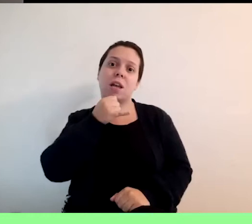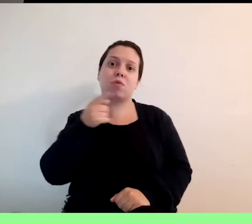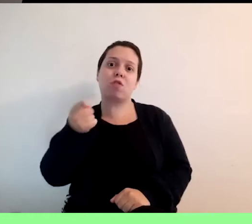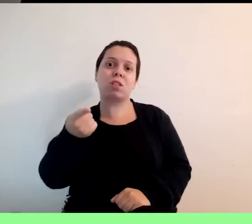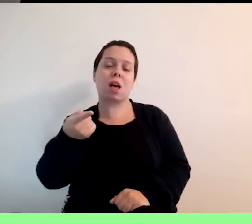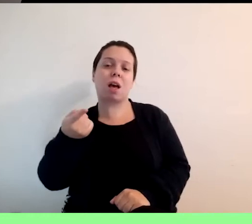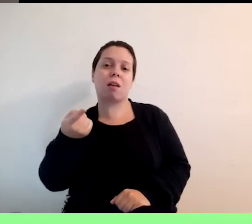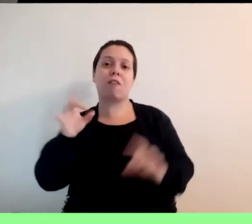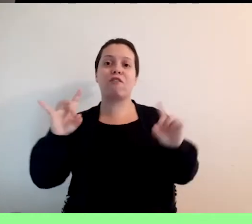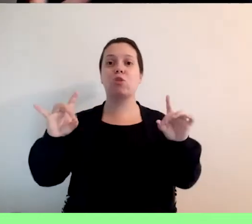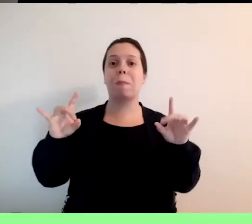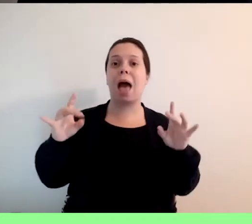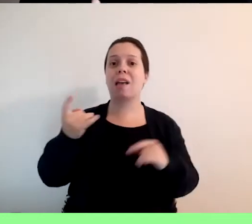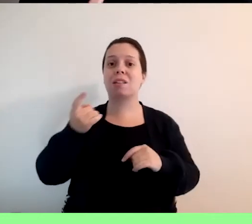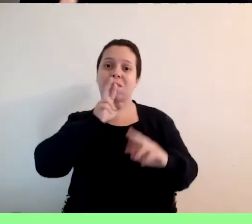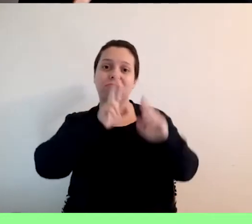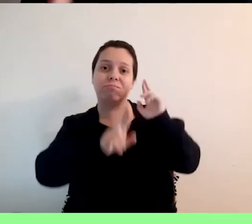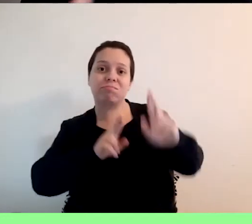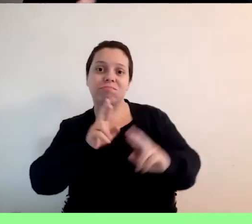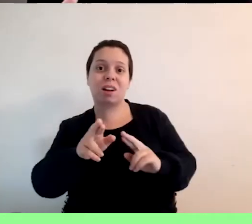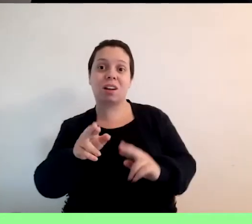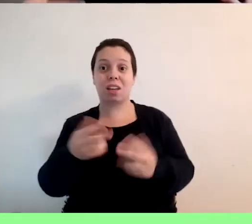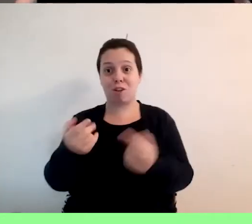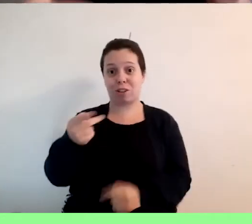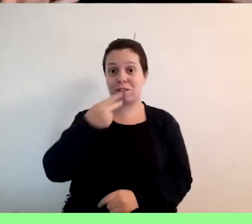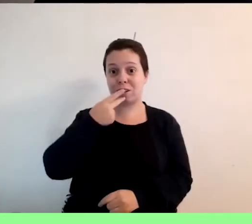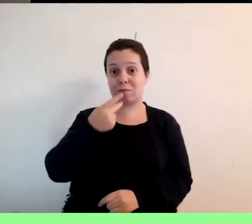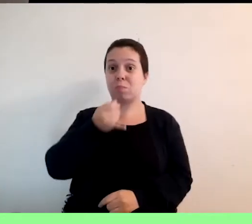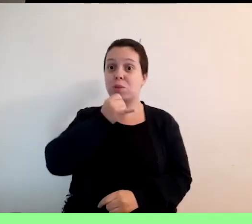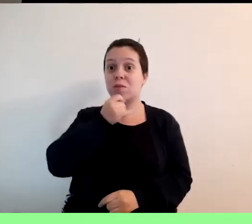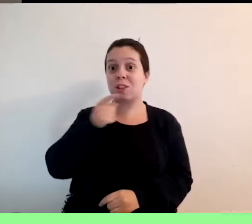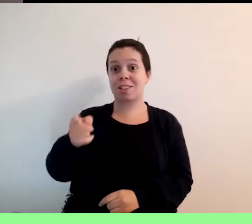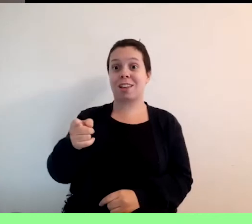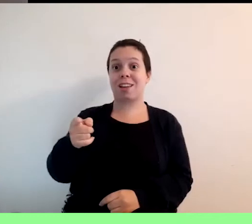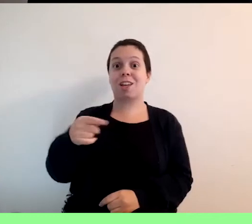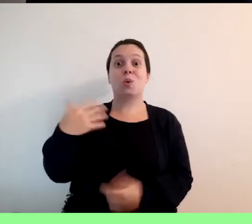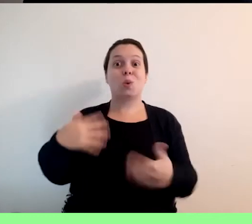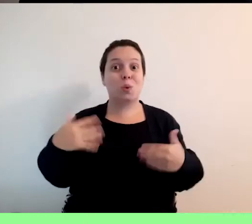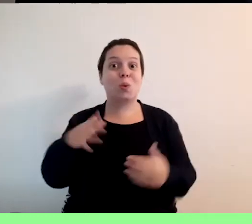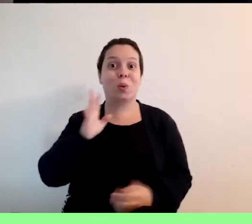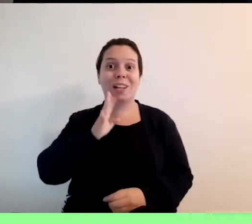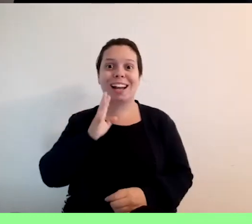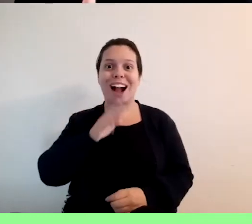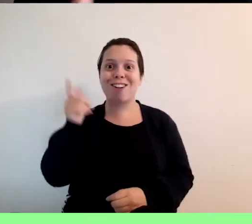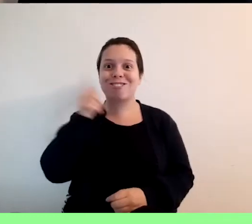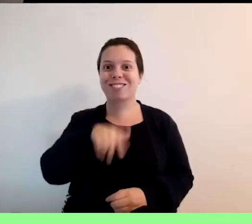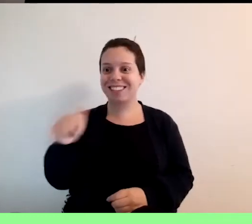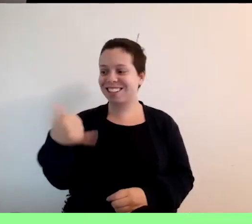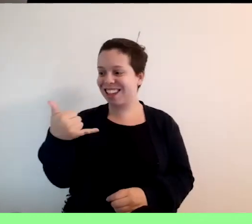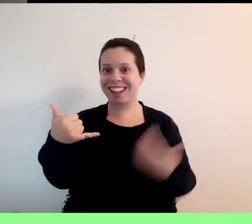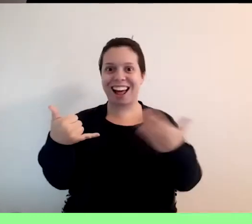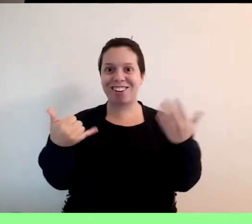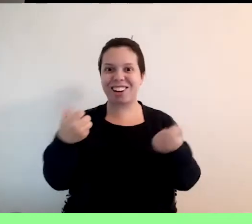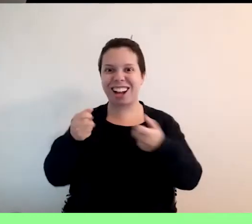está trazendo, você está dizendo que aí funcionou legal, você resolveu se aventurar no uso de celulares, porque existe